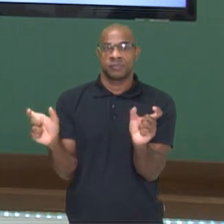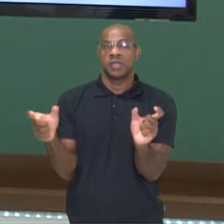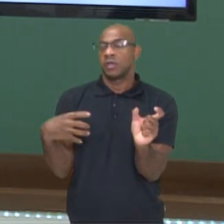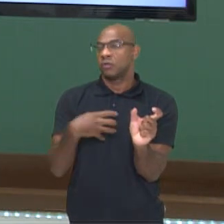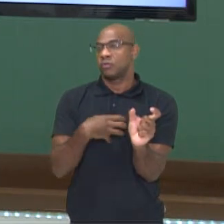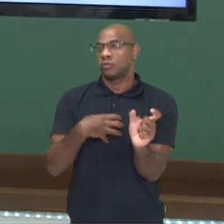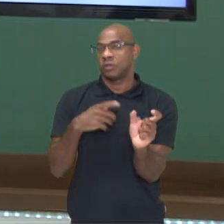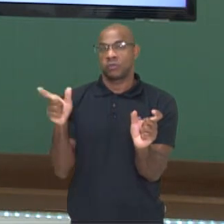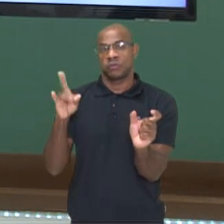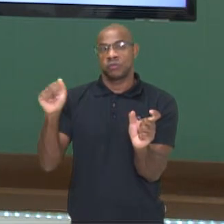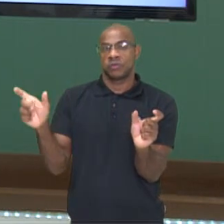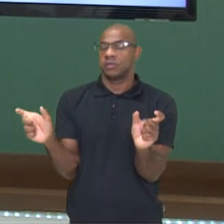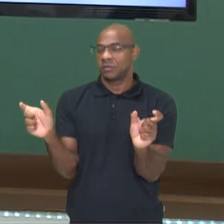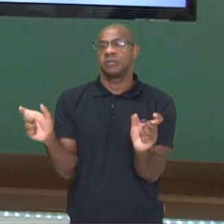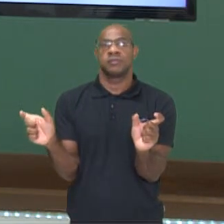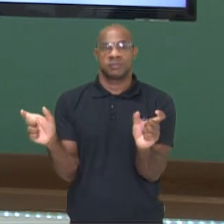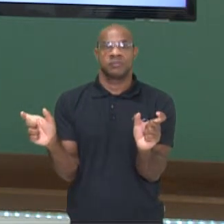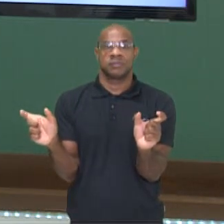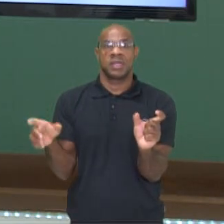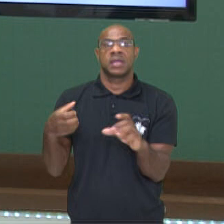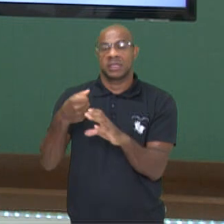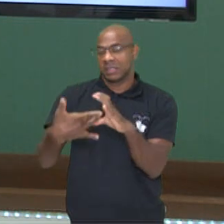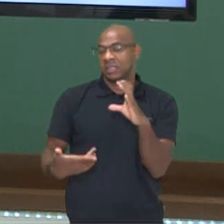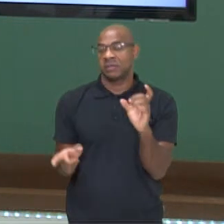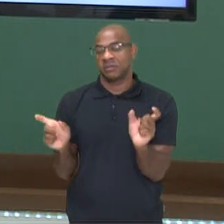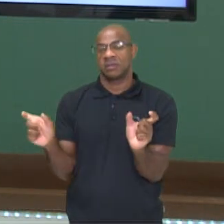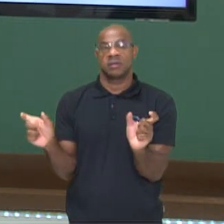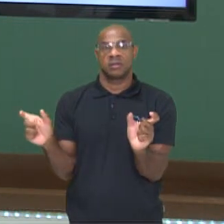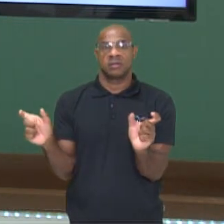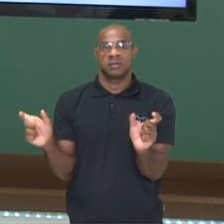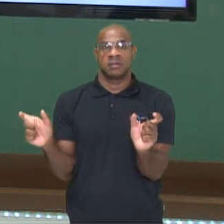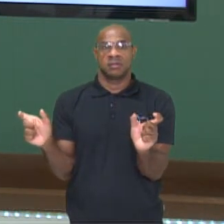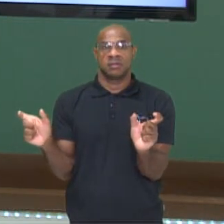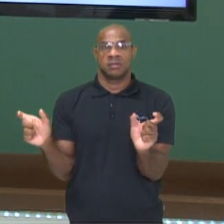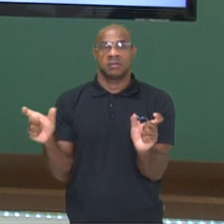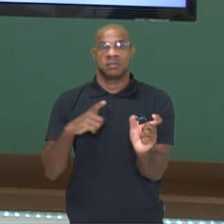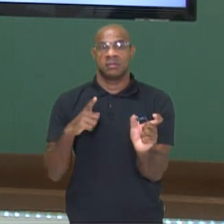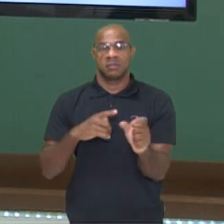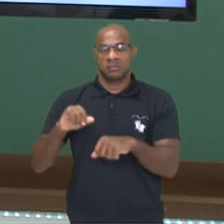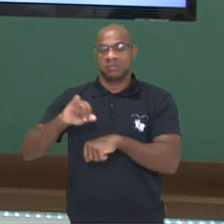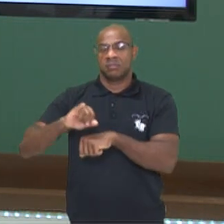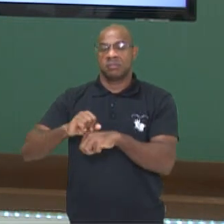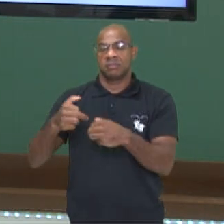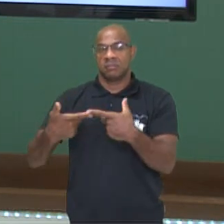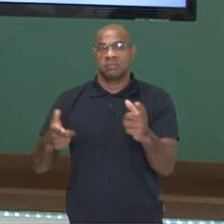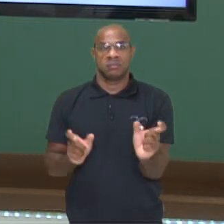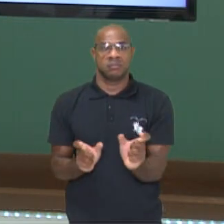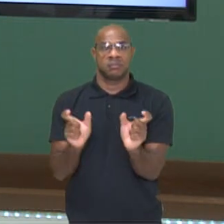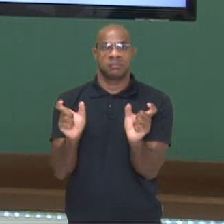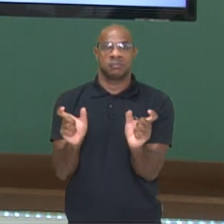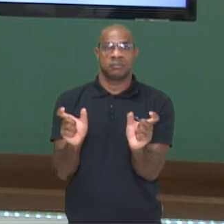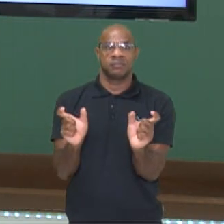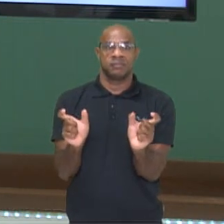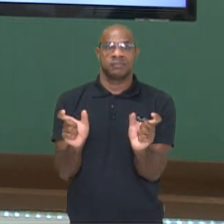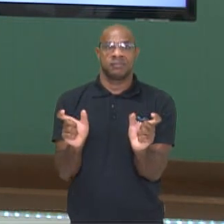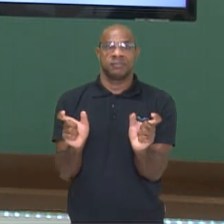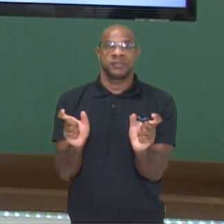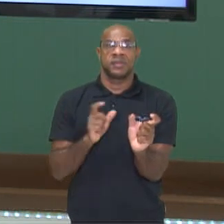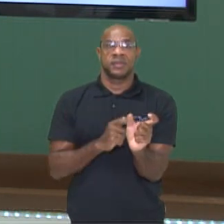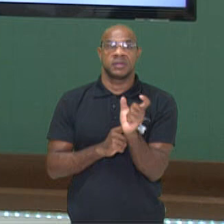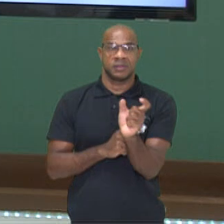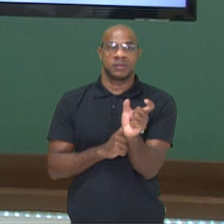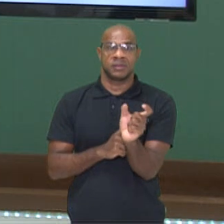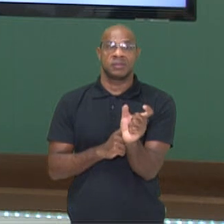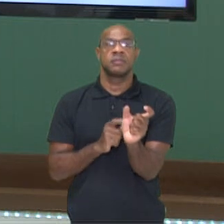do dia. Se são características do dia, em uma oração que se atribui característica ao objeto, esse termo